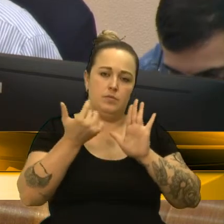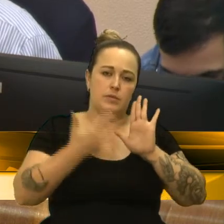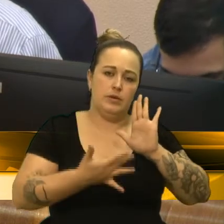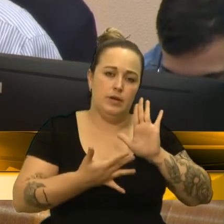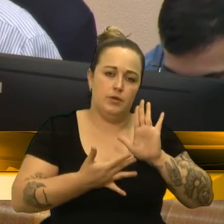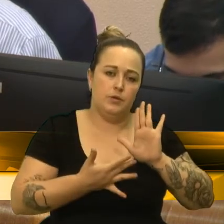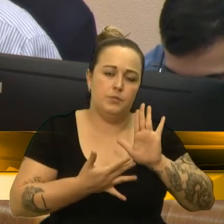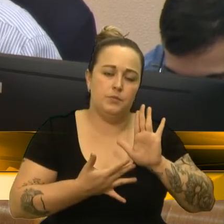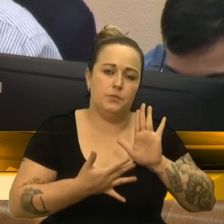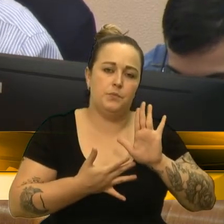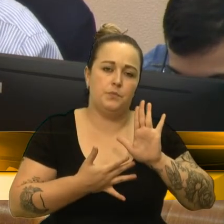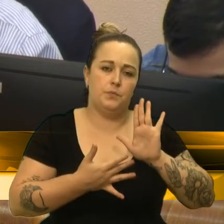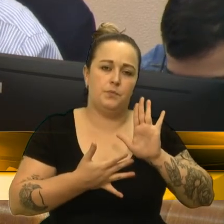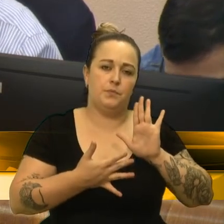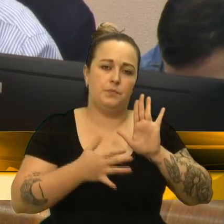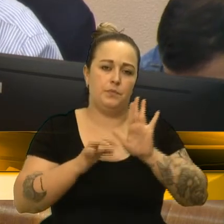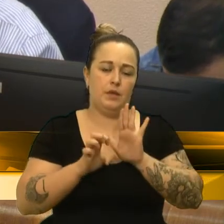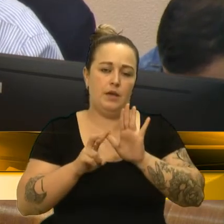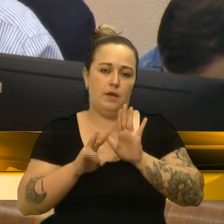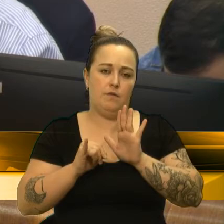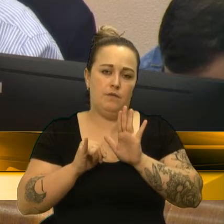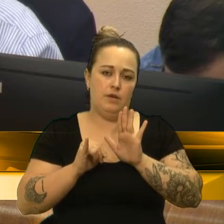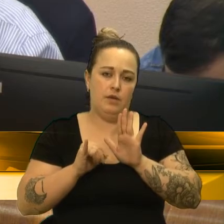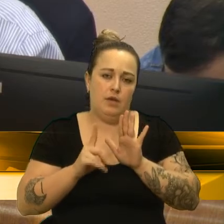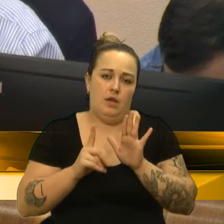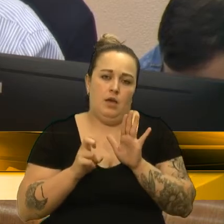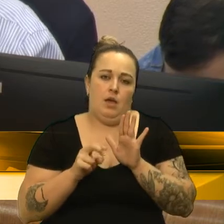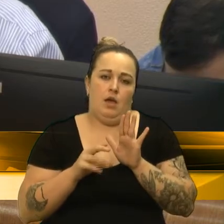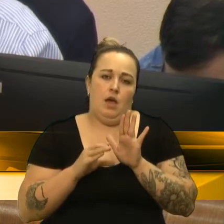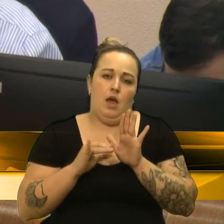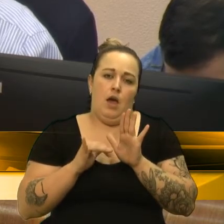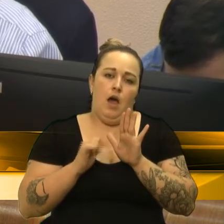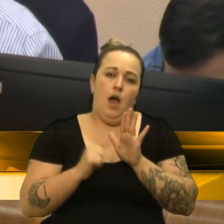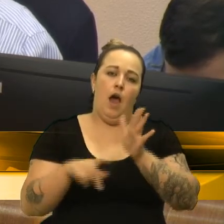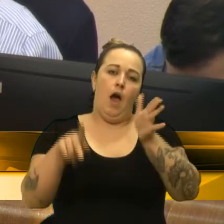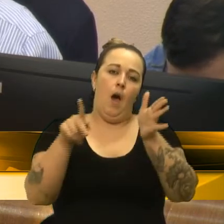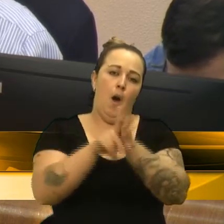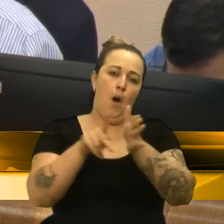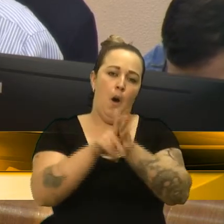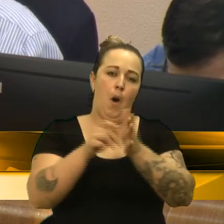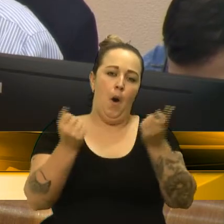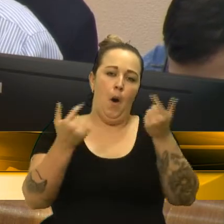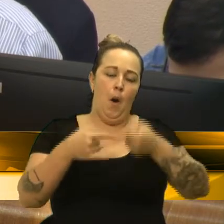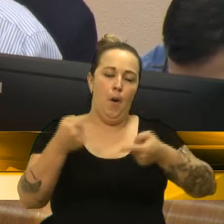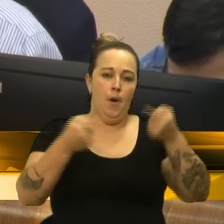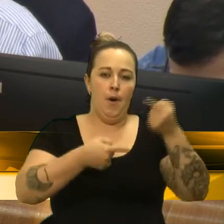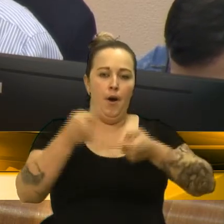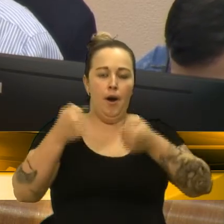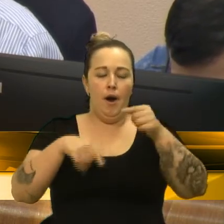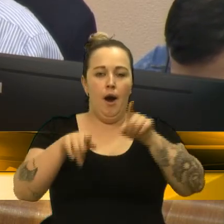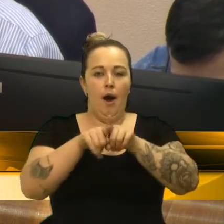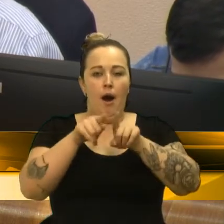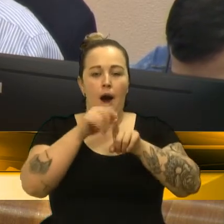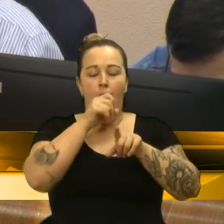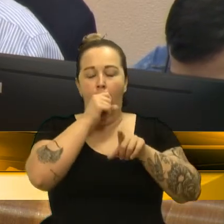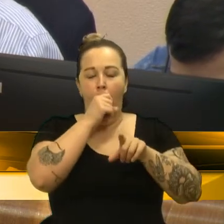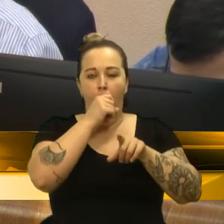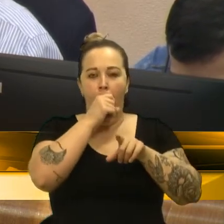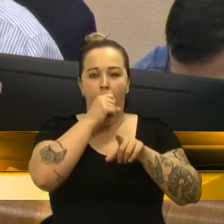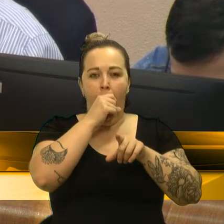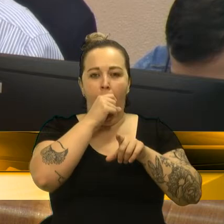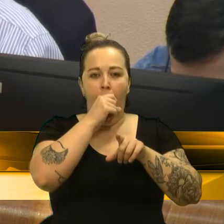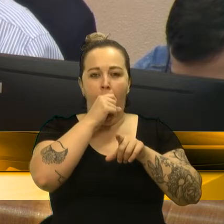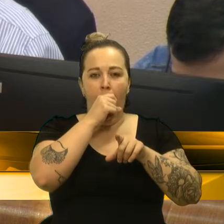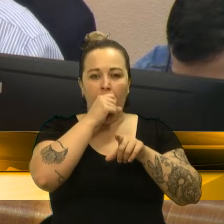na evidência taxatividade ou preclusividade, encontrando dita previsão espaço de flexibilização quanto à sua